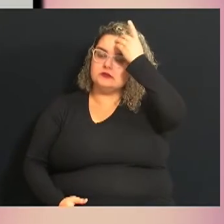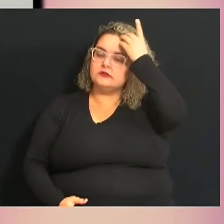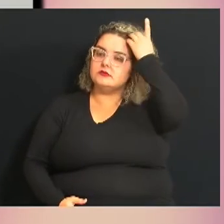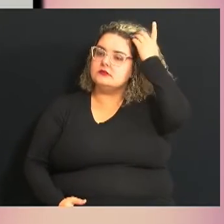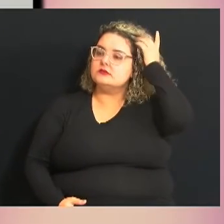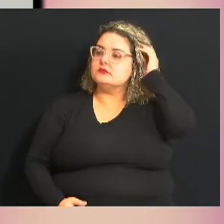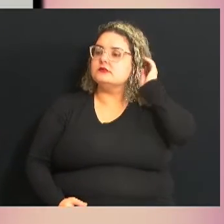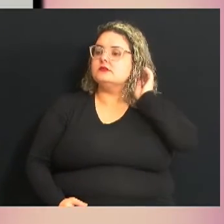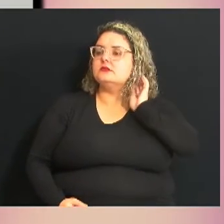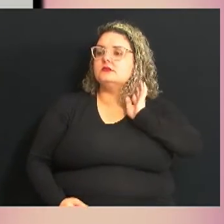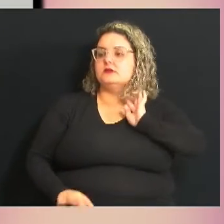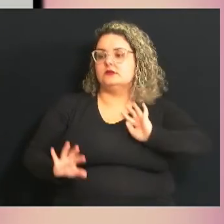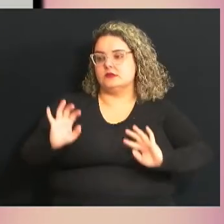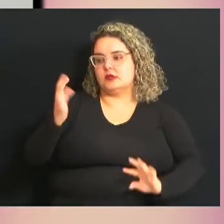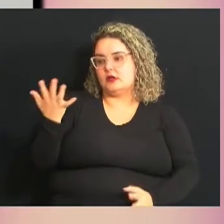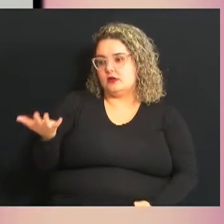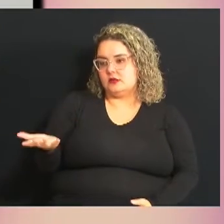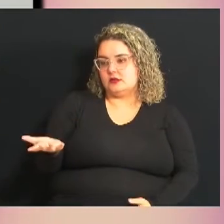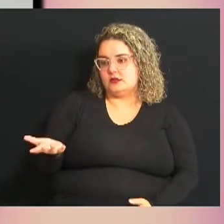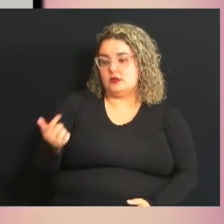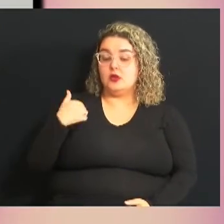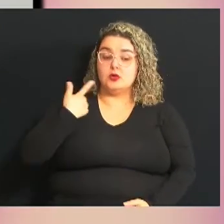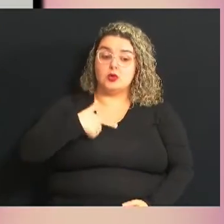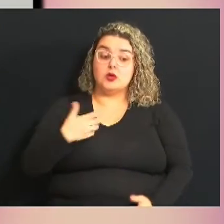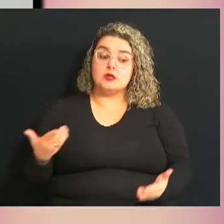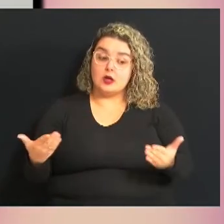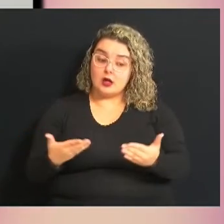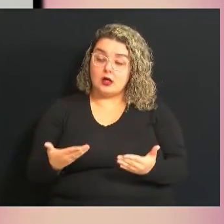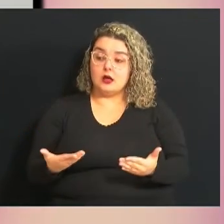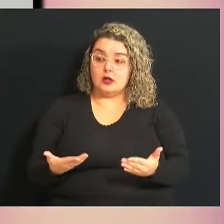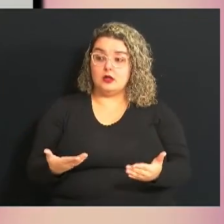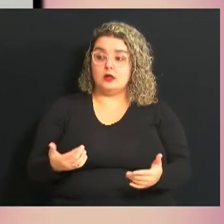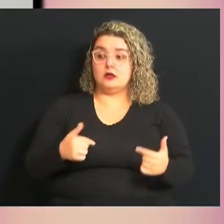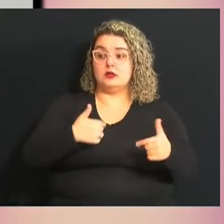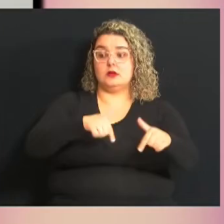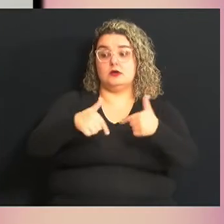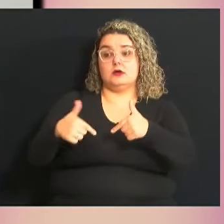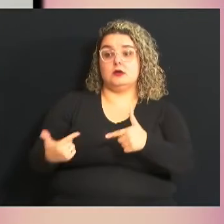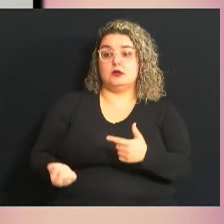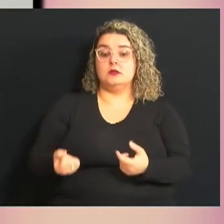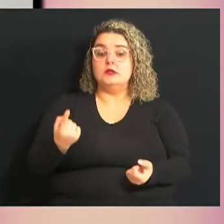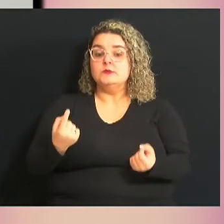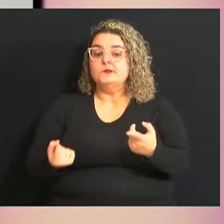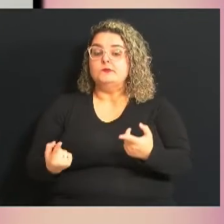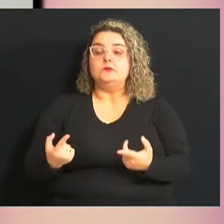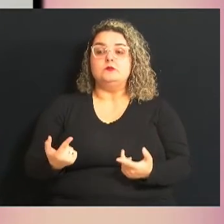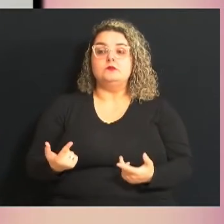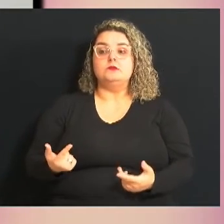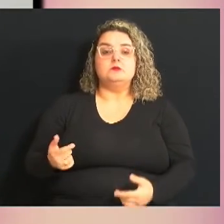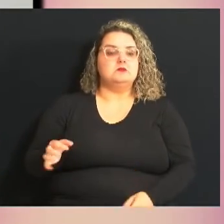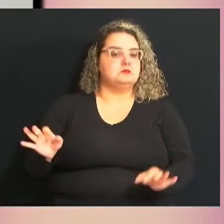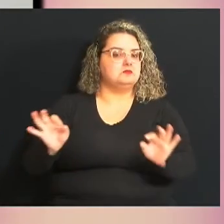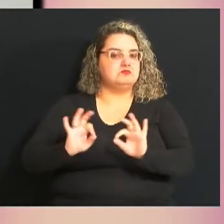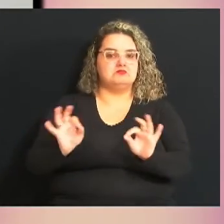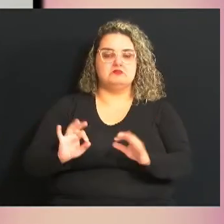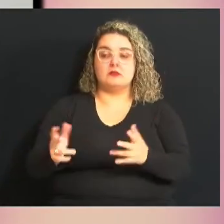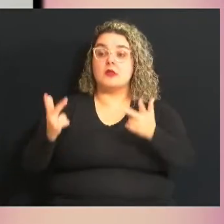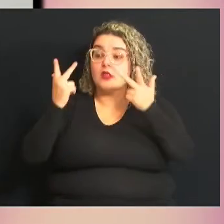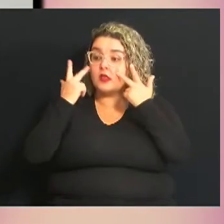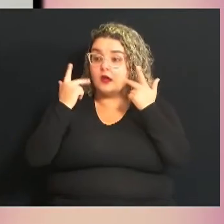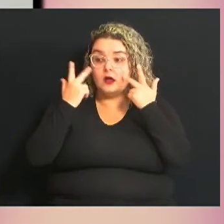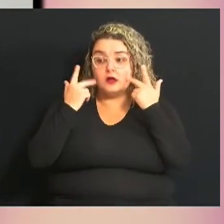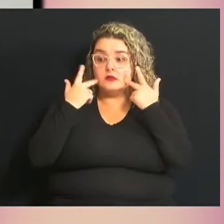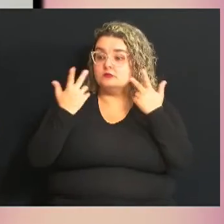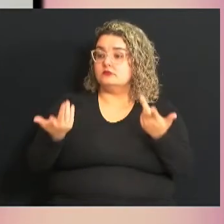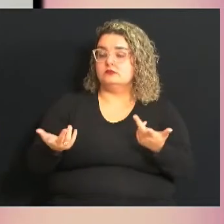isso aconteceu, né? Então, nós estamos agora trabalhando com aqueles casos que não passaram de jeito nenhum, né, que naturalmente não aconteceram.